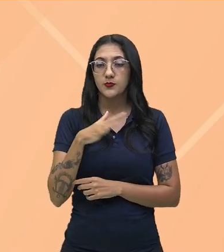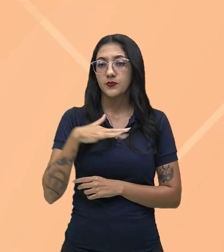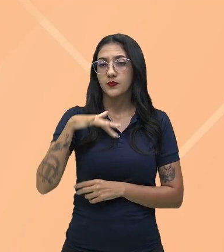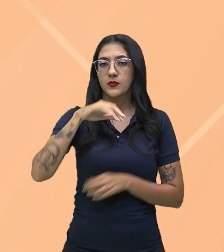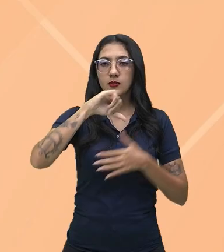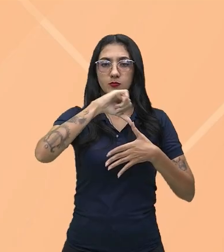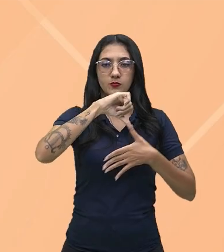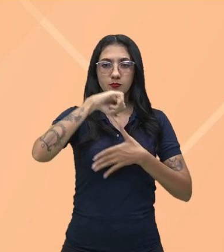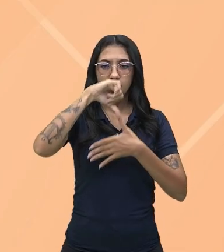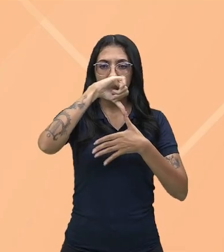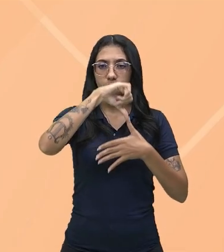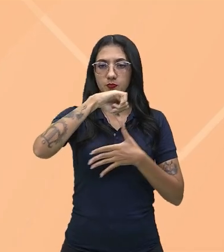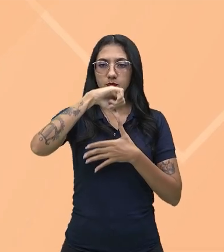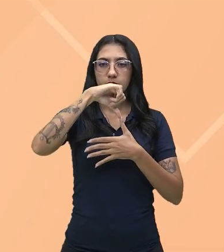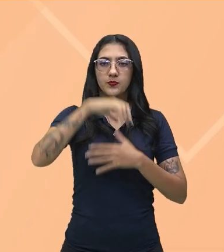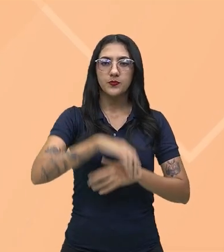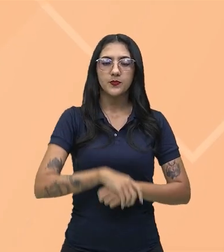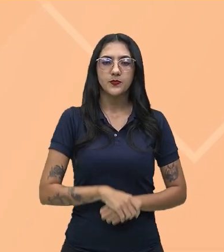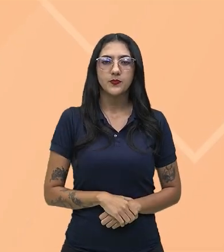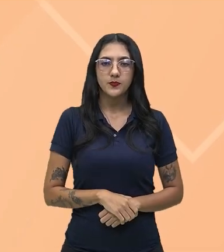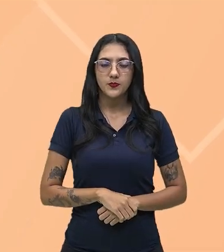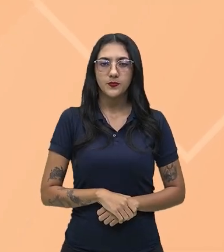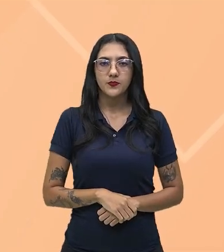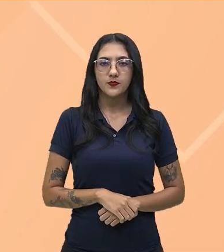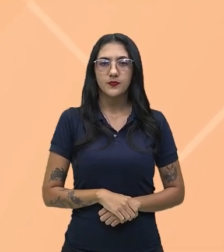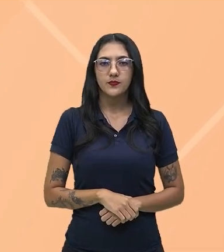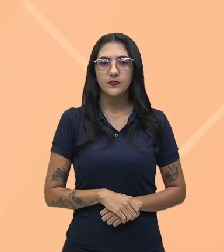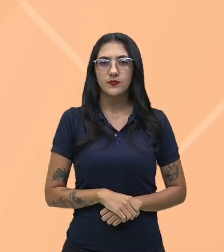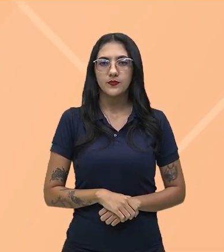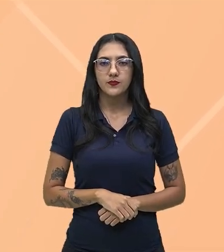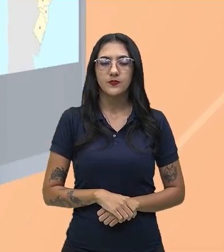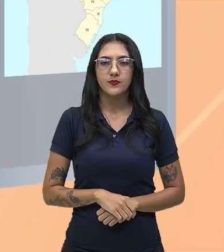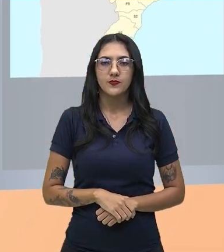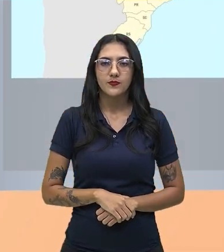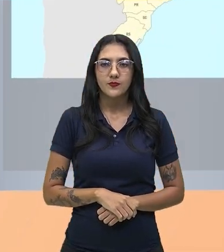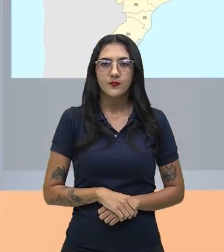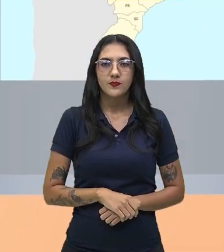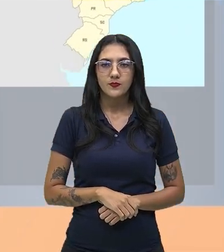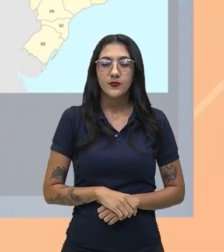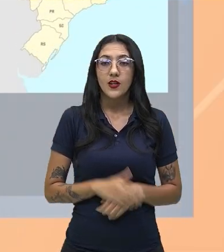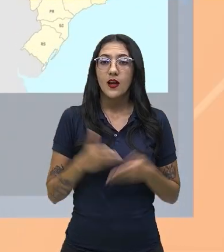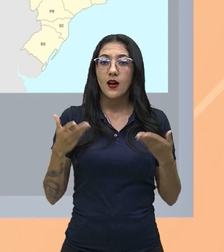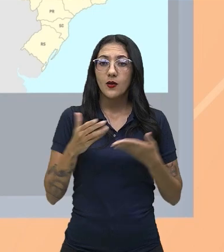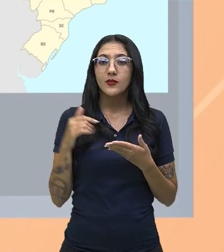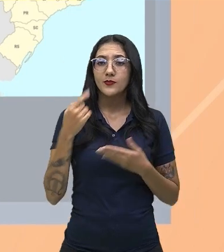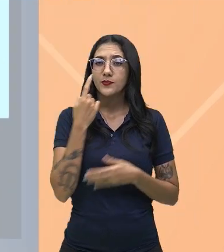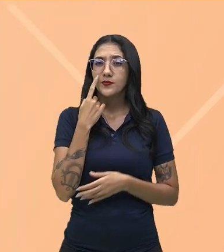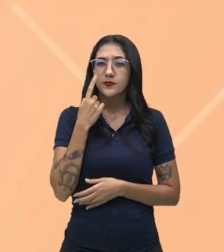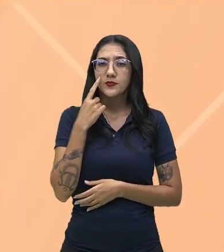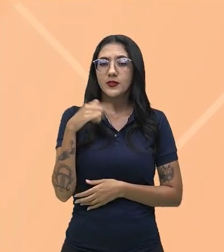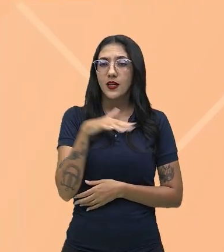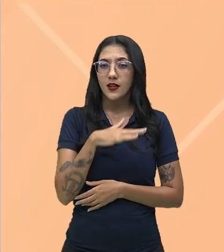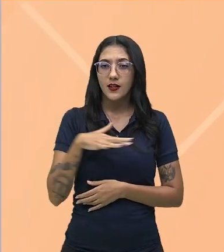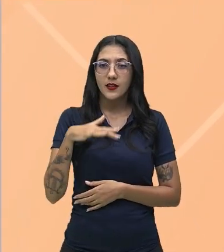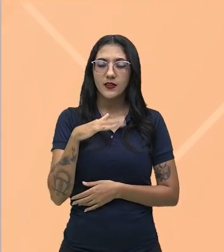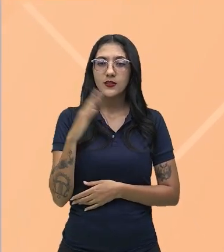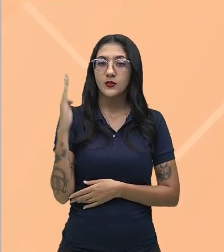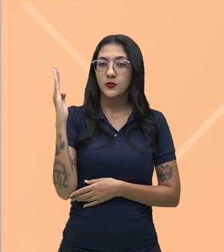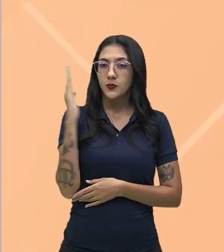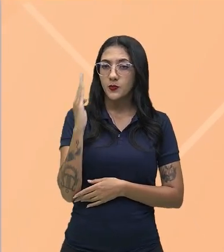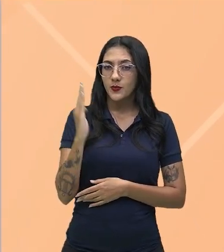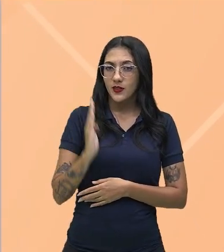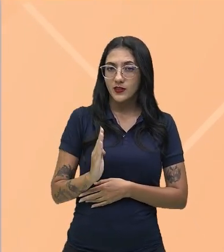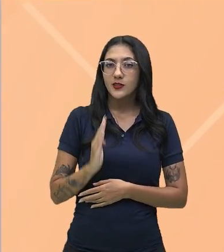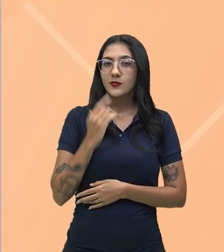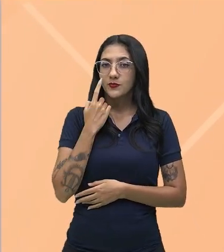Sul. A seguir, a gente vai verificar o território brasileiro, que faz parte aí